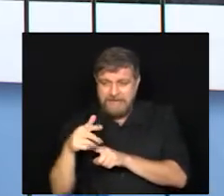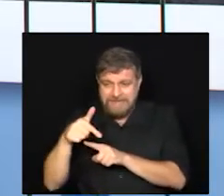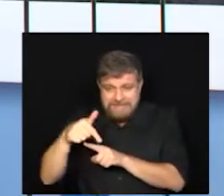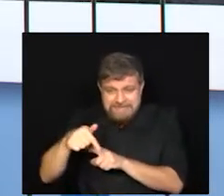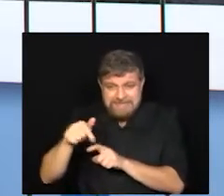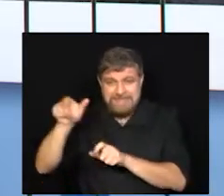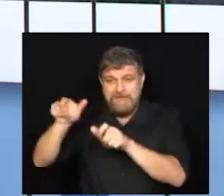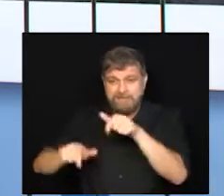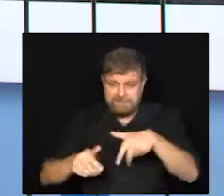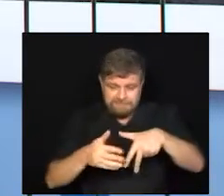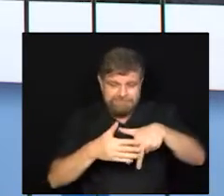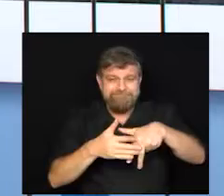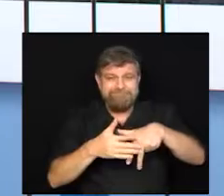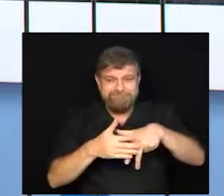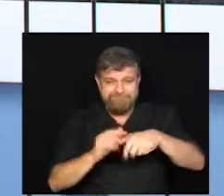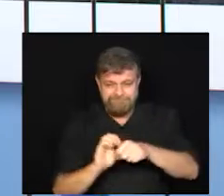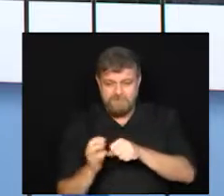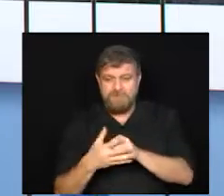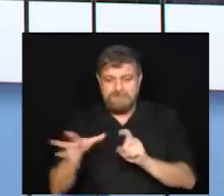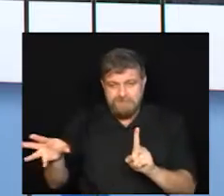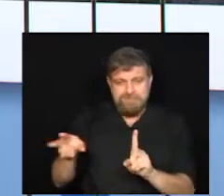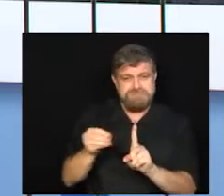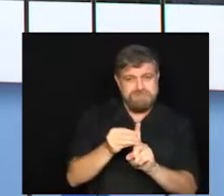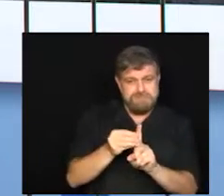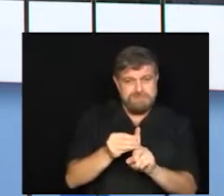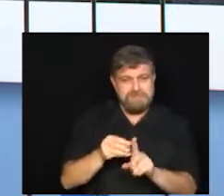9.978.747 casos da Covid-19, são